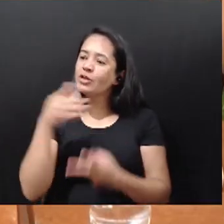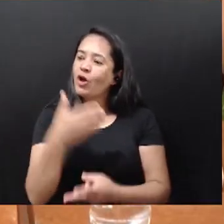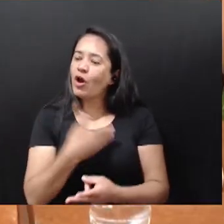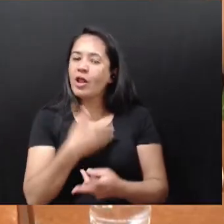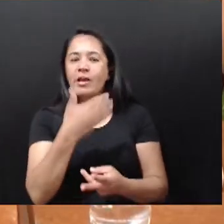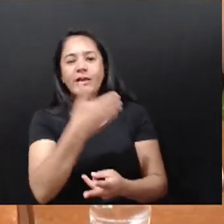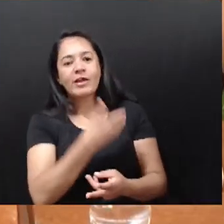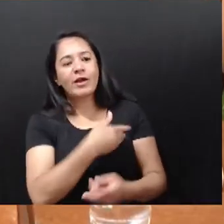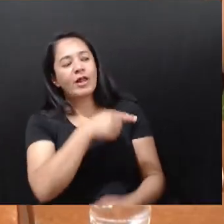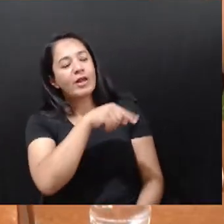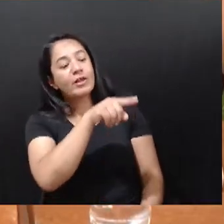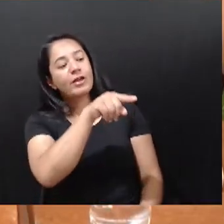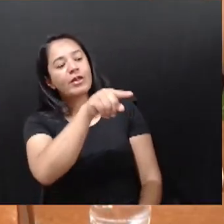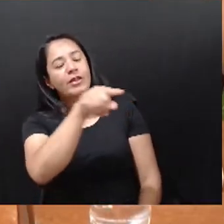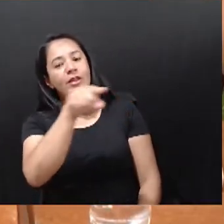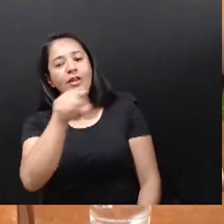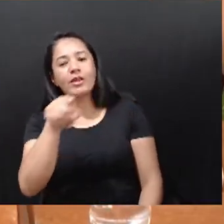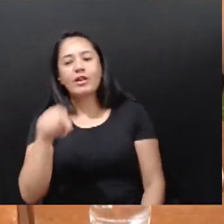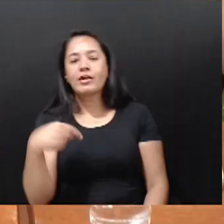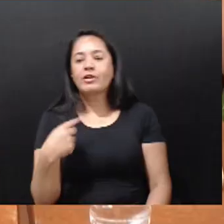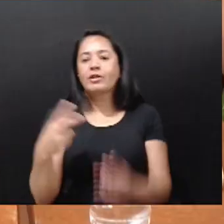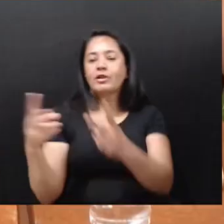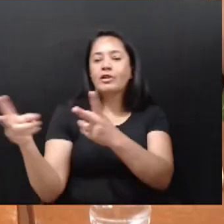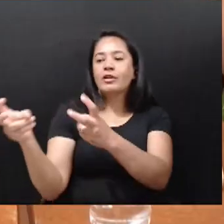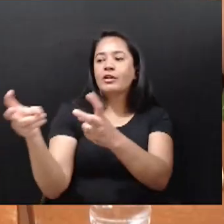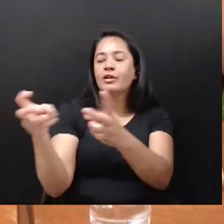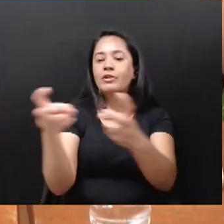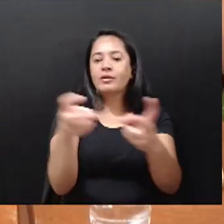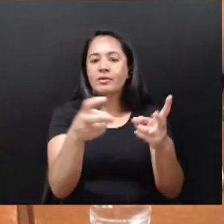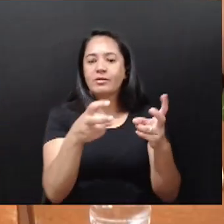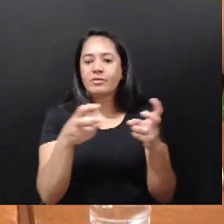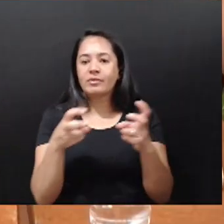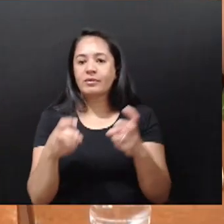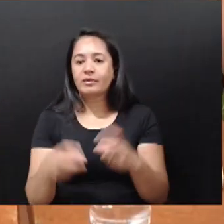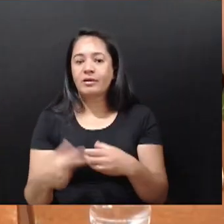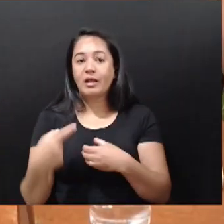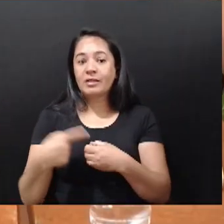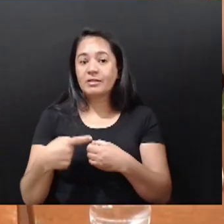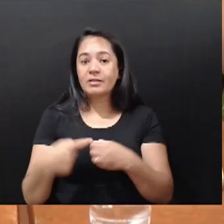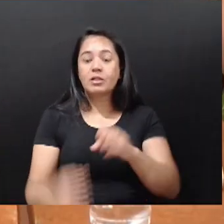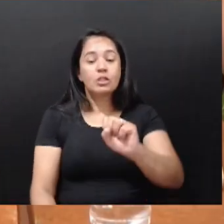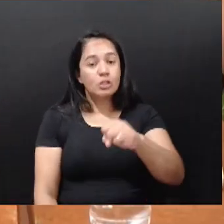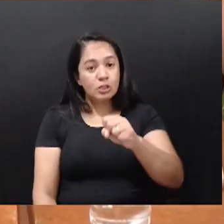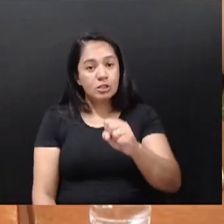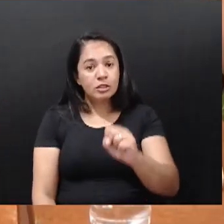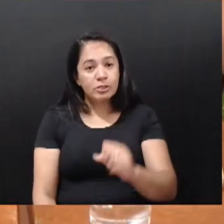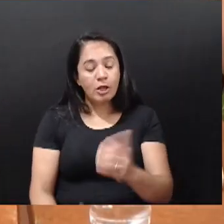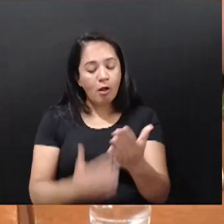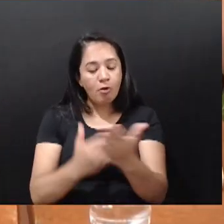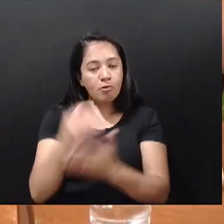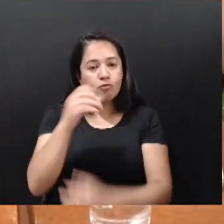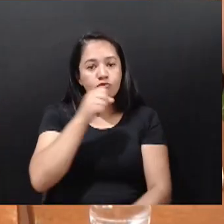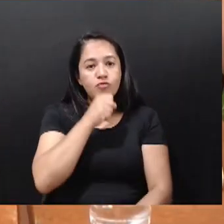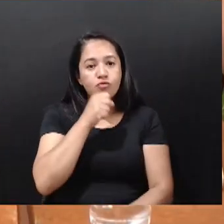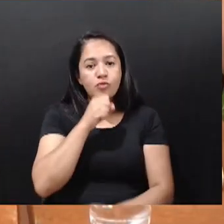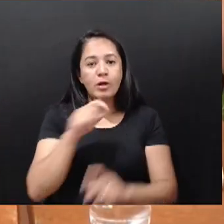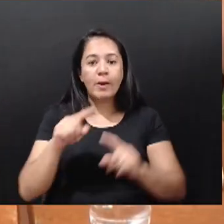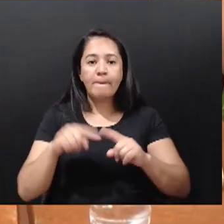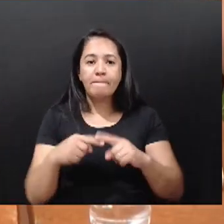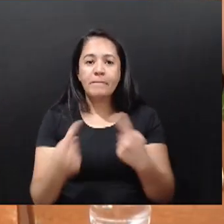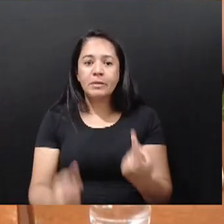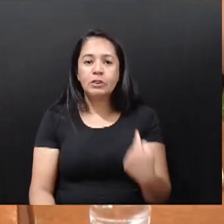né? E a gente vai percebendo que a cidade, sim, está envelhecendo. Mas quando a gente pensa